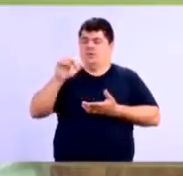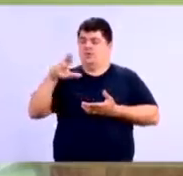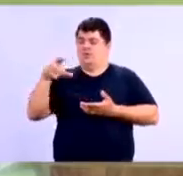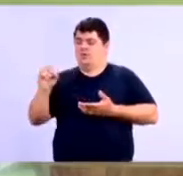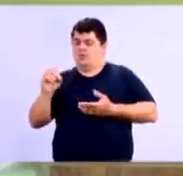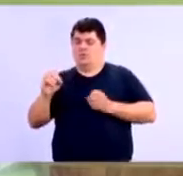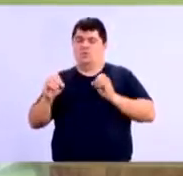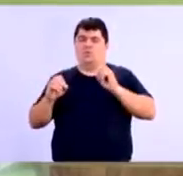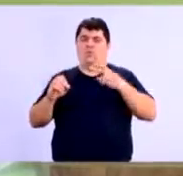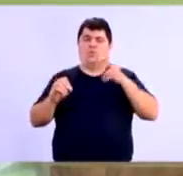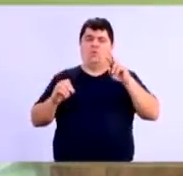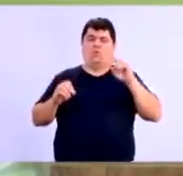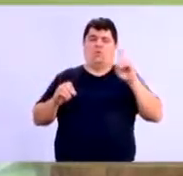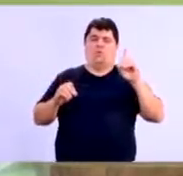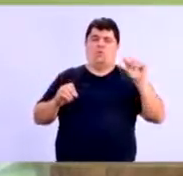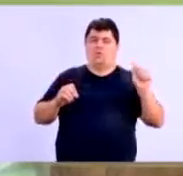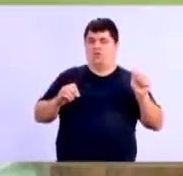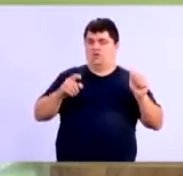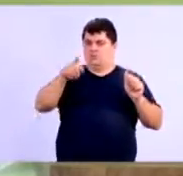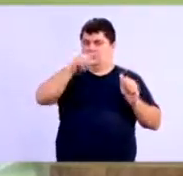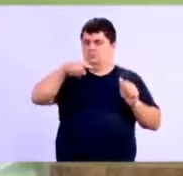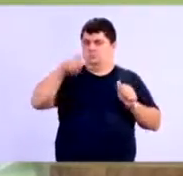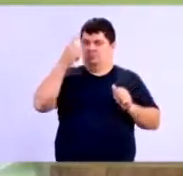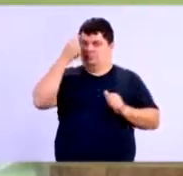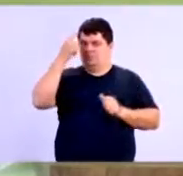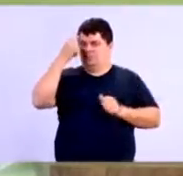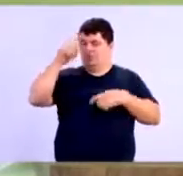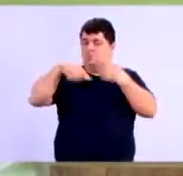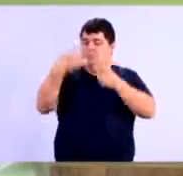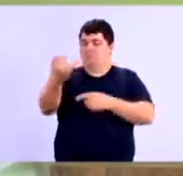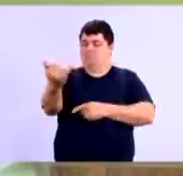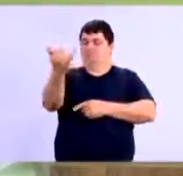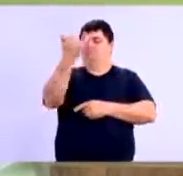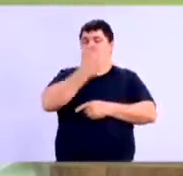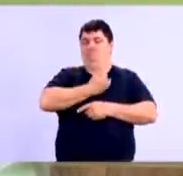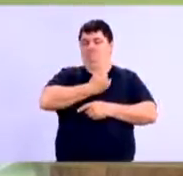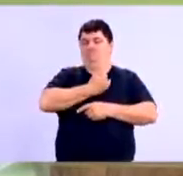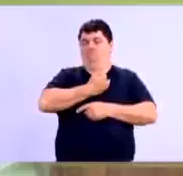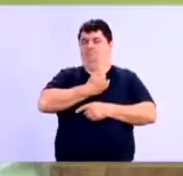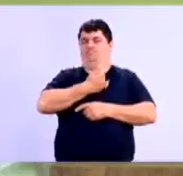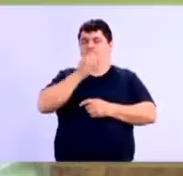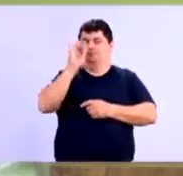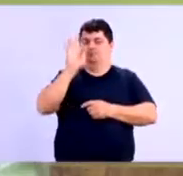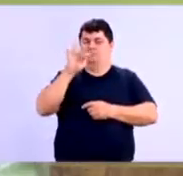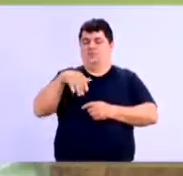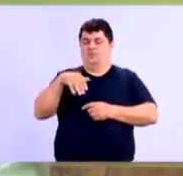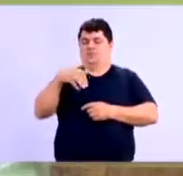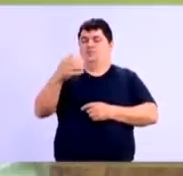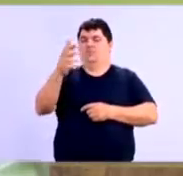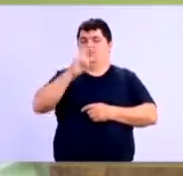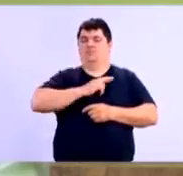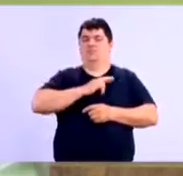na rentabilidade? Eu vou deixar vocês pensando e daqui a pouco vocês vão observar no final da explicação